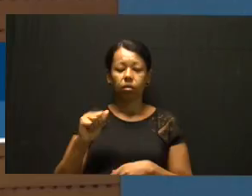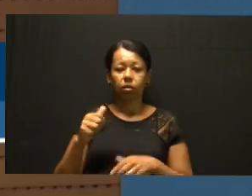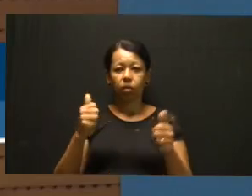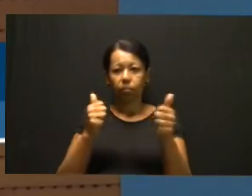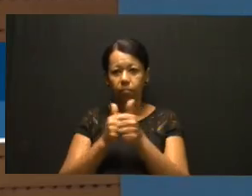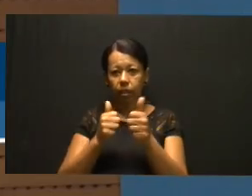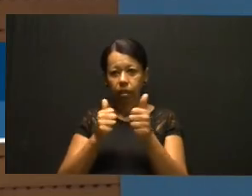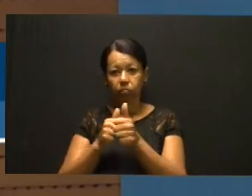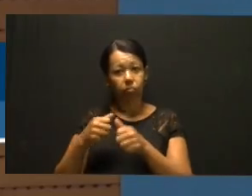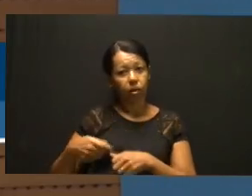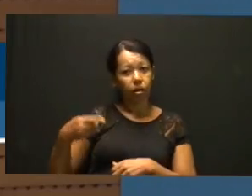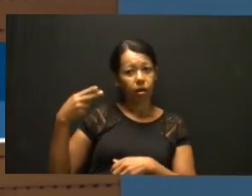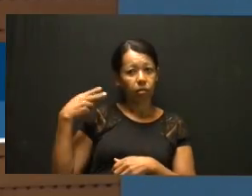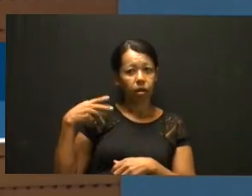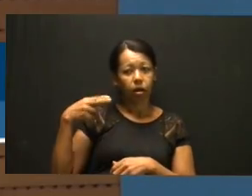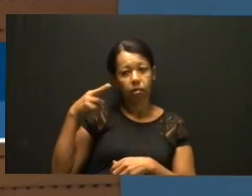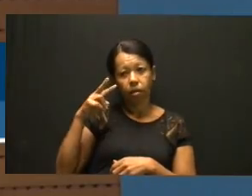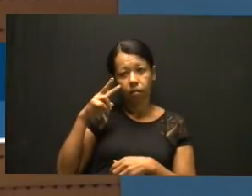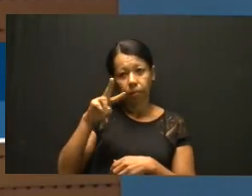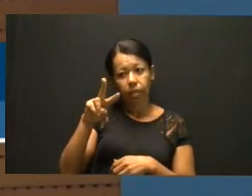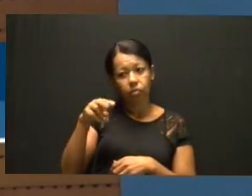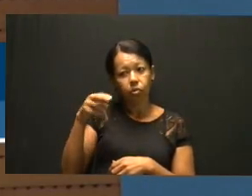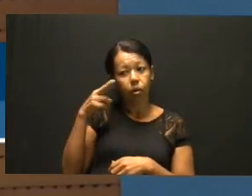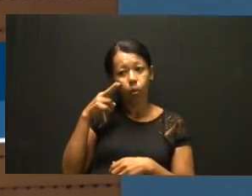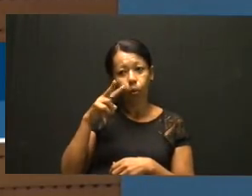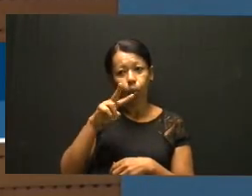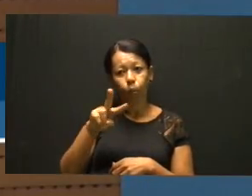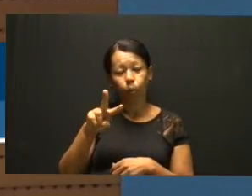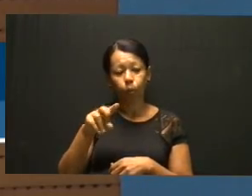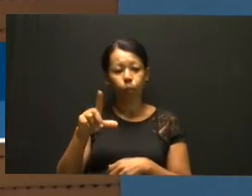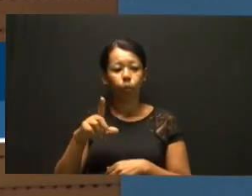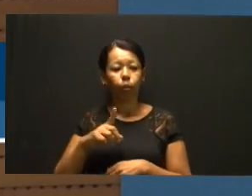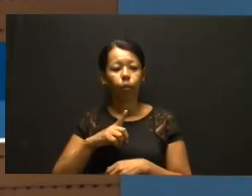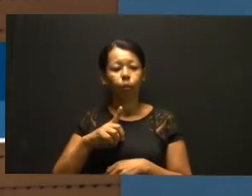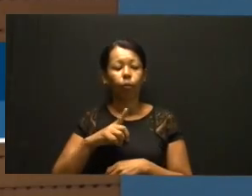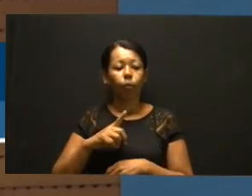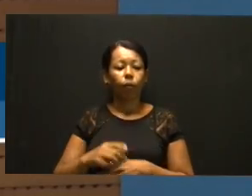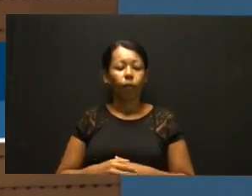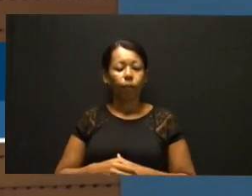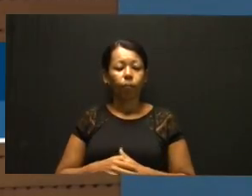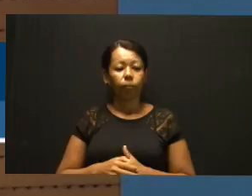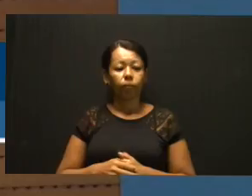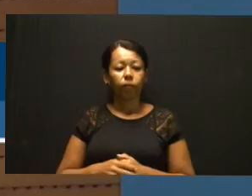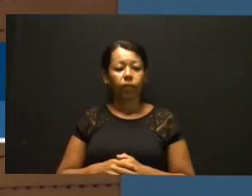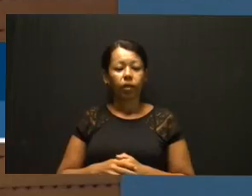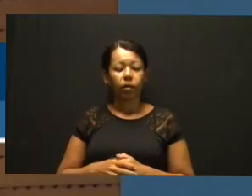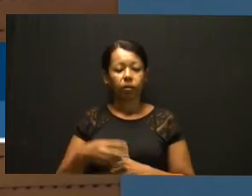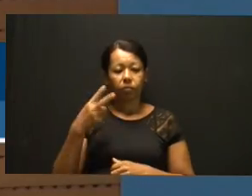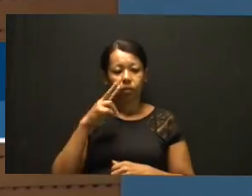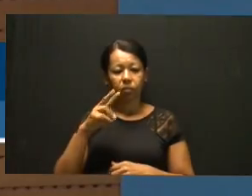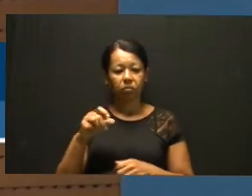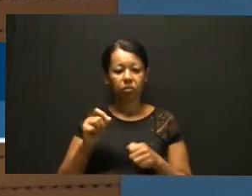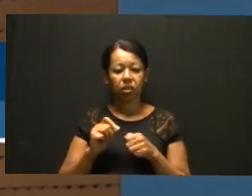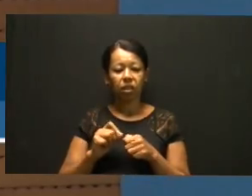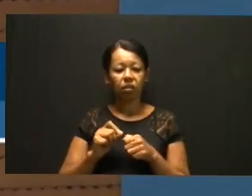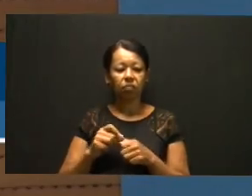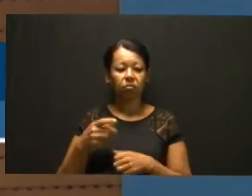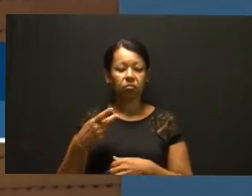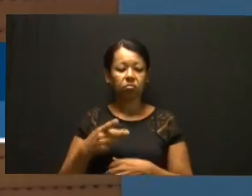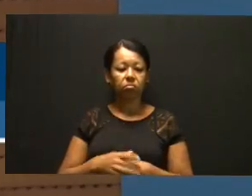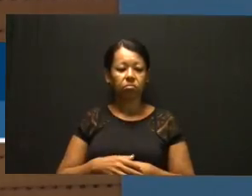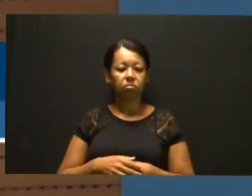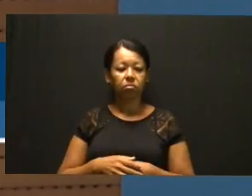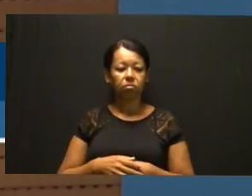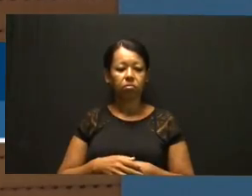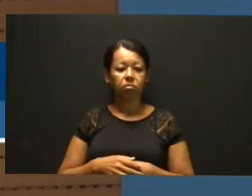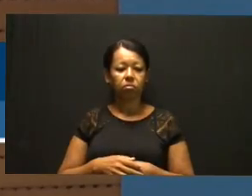próximo de nós existe uma pessoa observando a senha, o que nós estamos fazendo. Então, senhor presidente, nobres